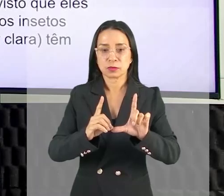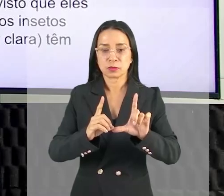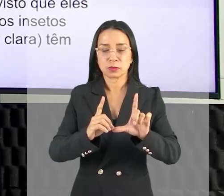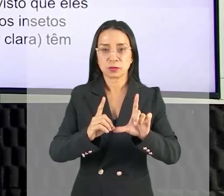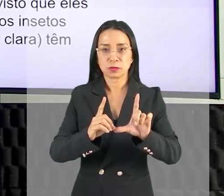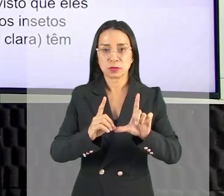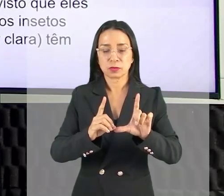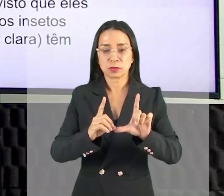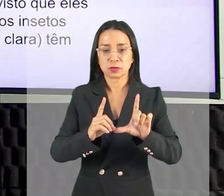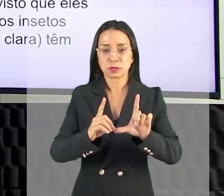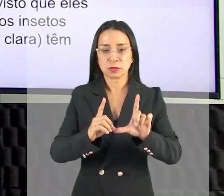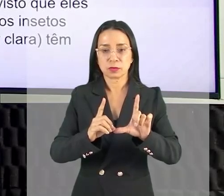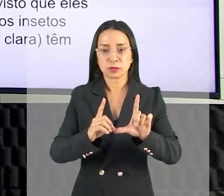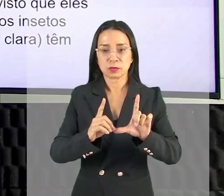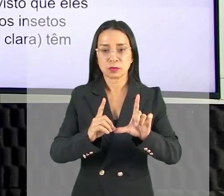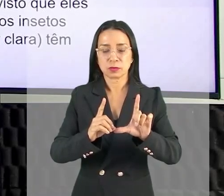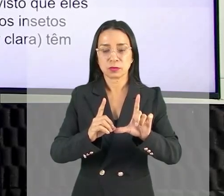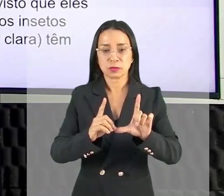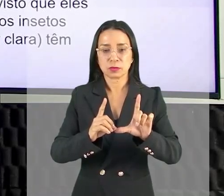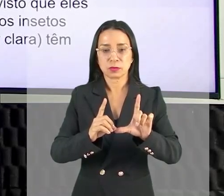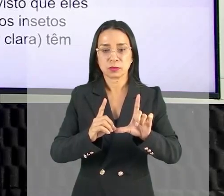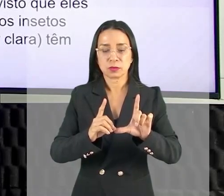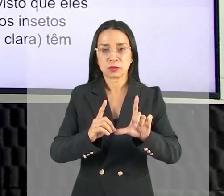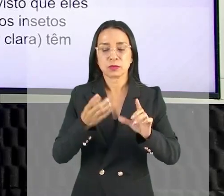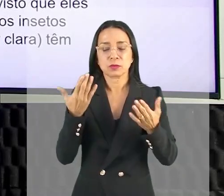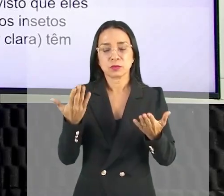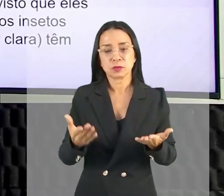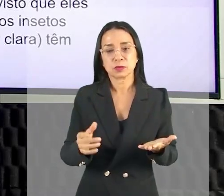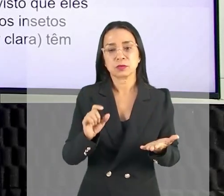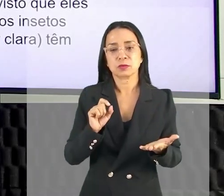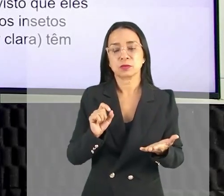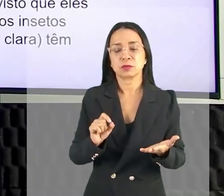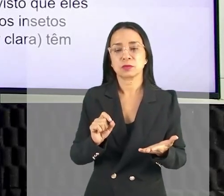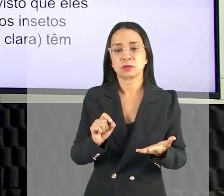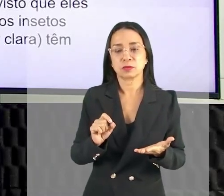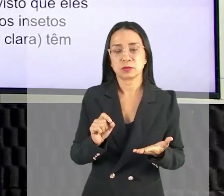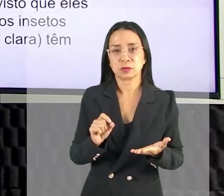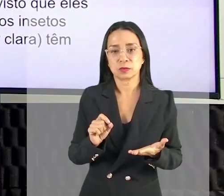com fenótipos intermediários, né? Então,